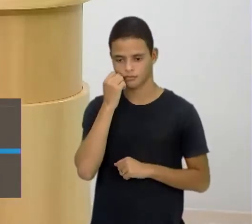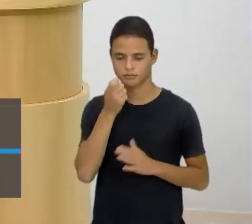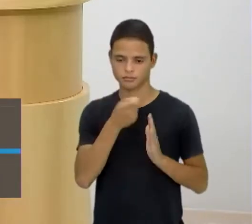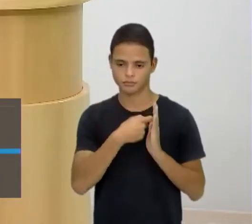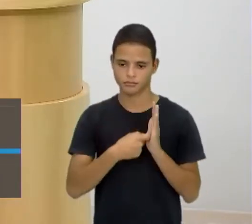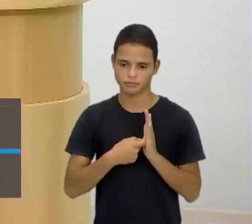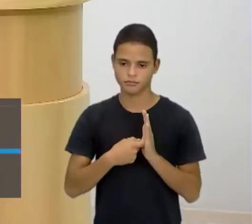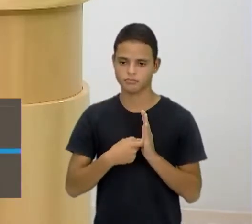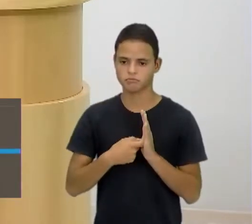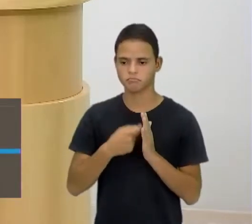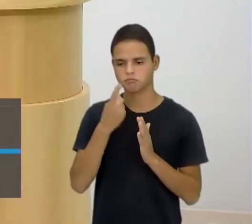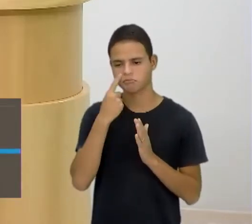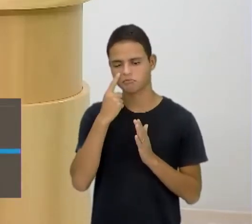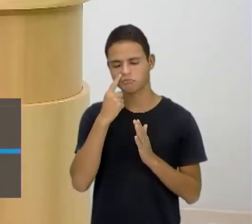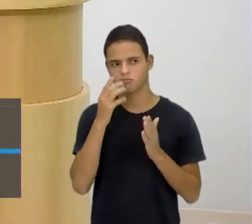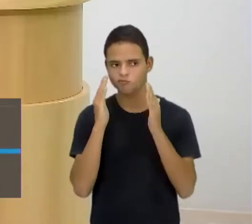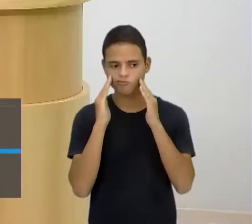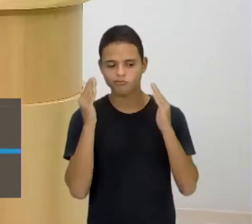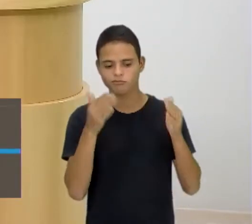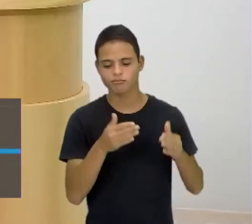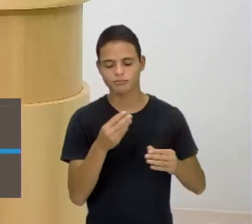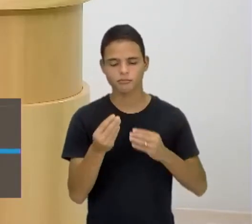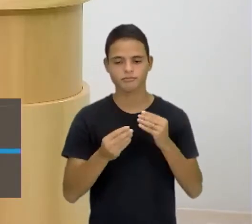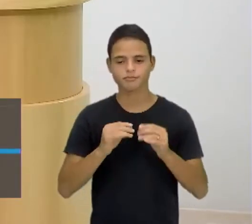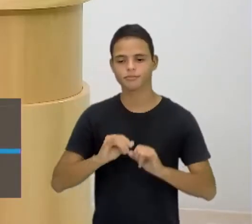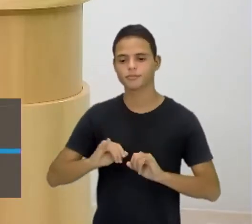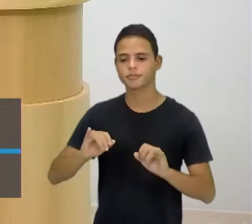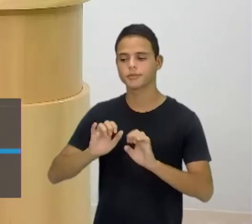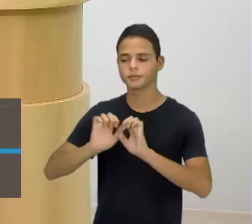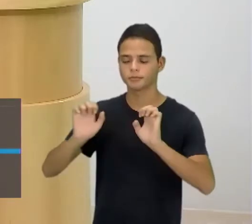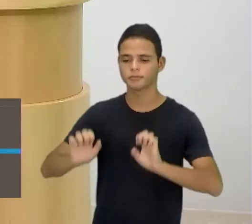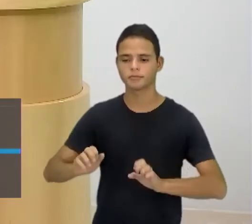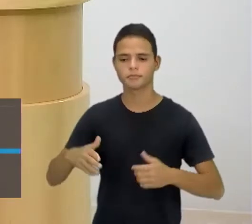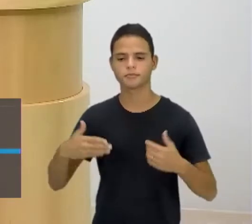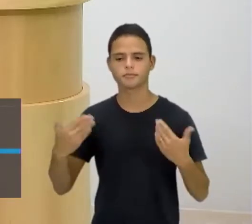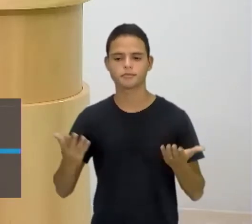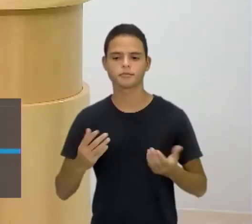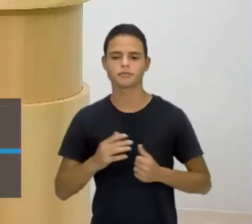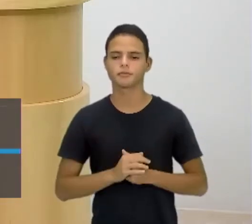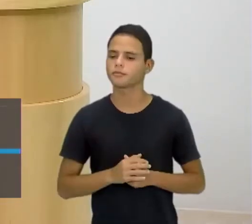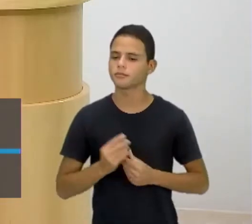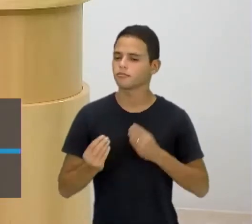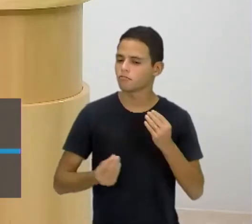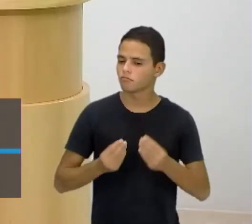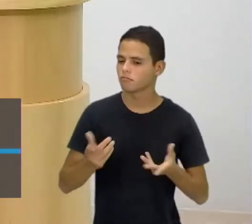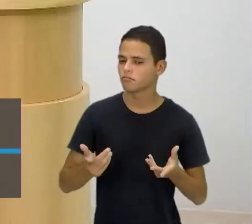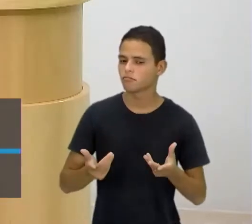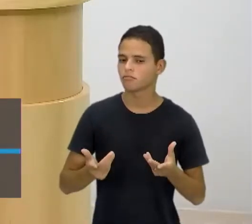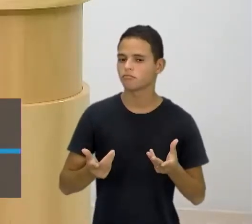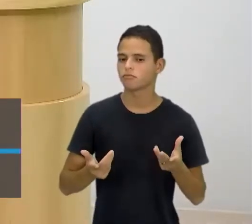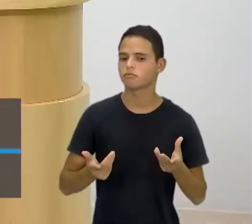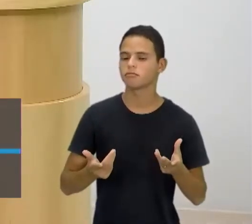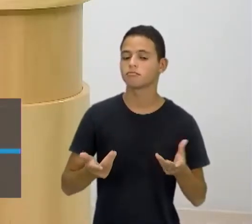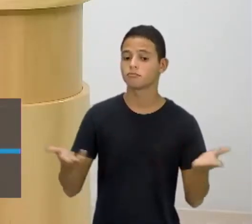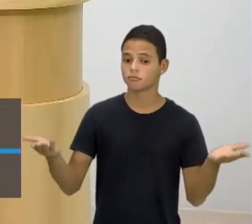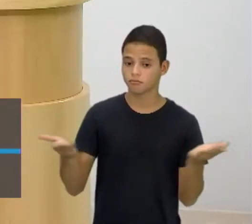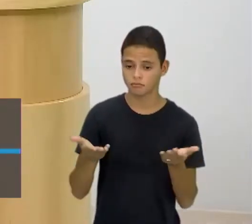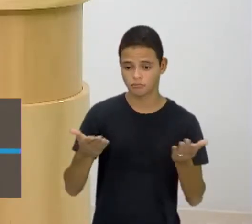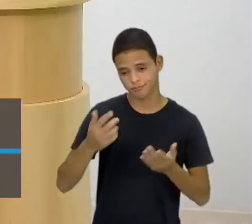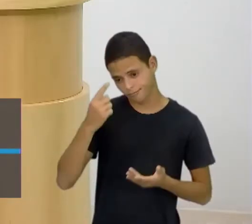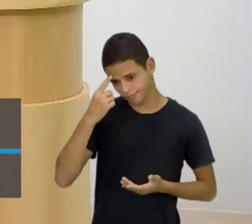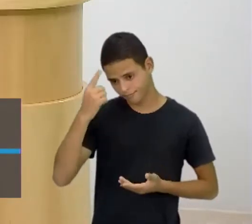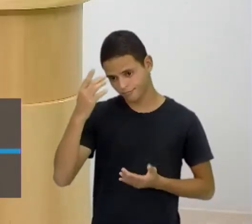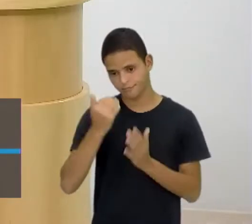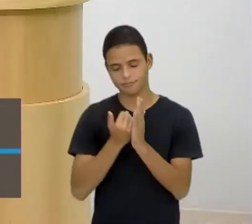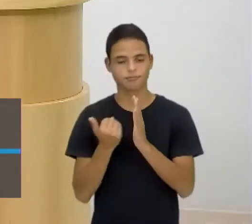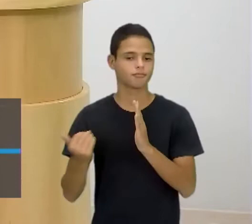como que ele é divulgado, qual a estrutura, como que funciona, meios de divulgação. Hoje nós vamos pensar um pouquinho